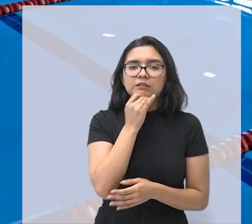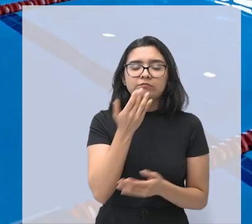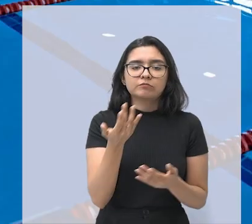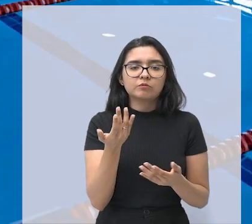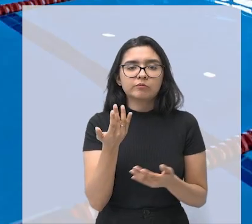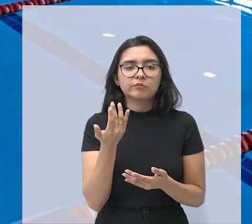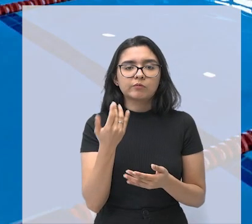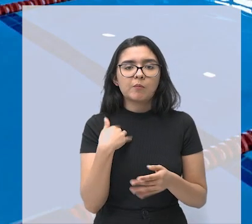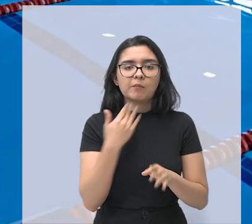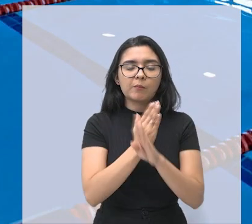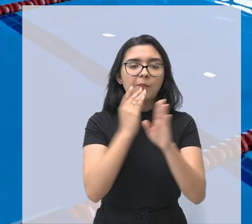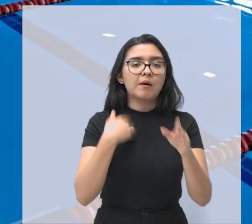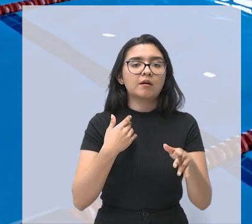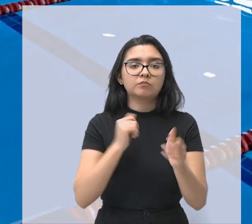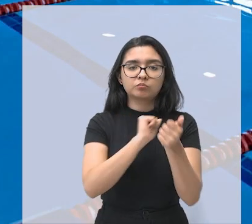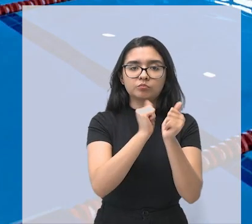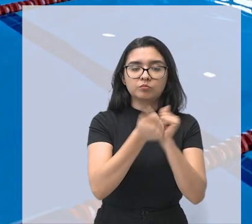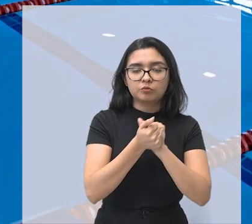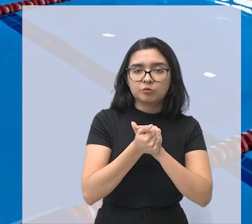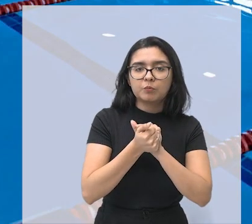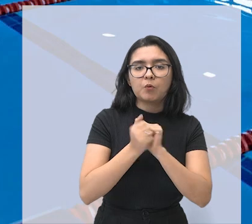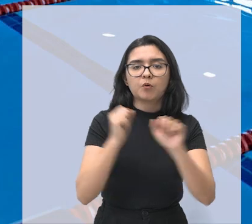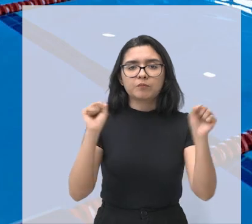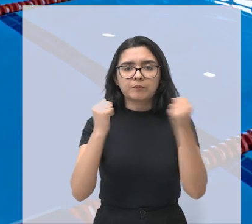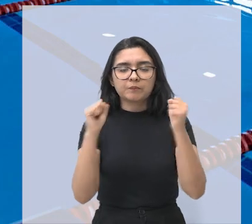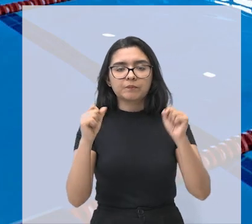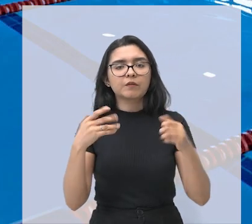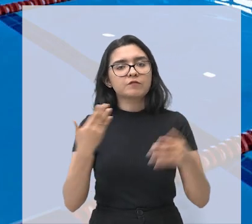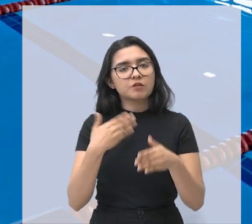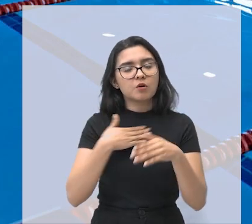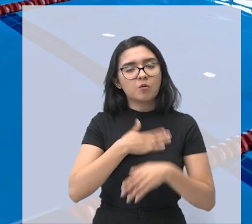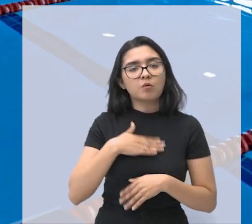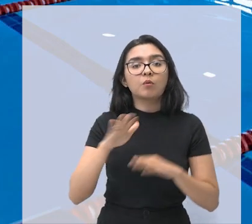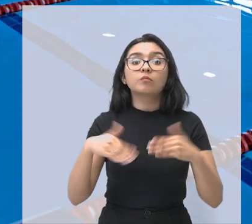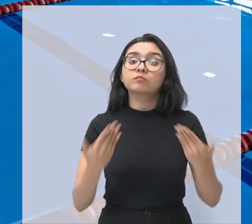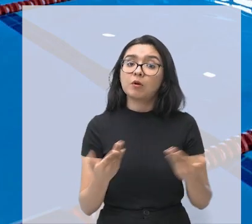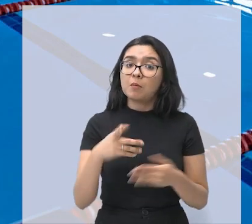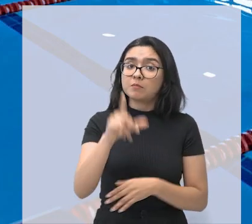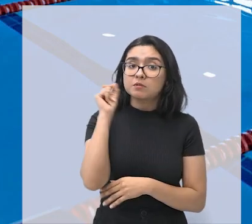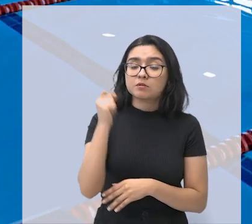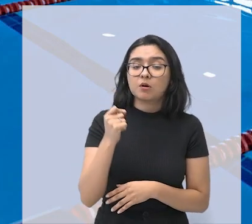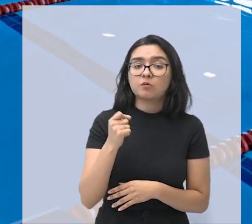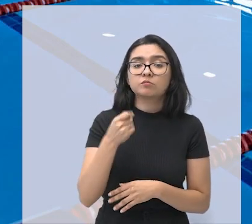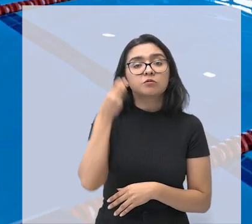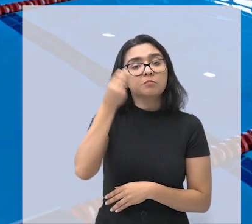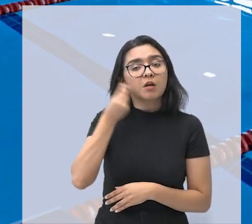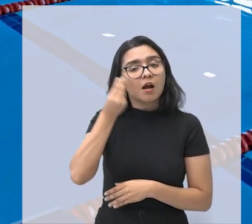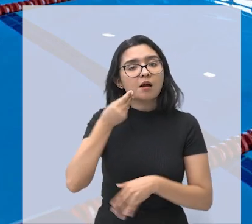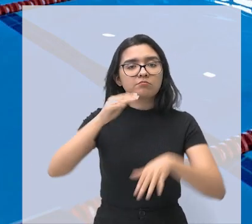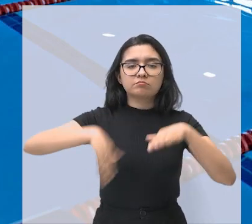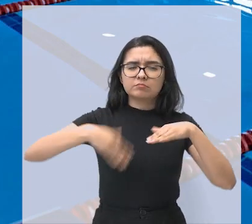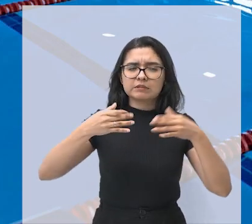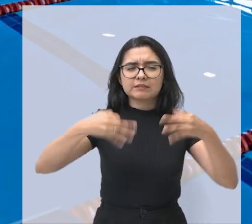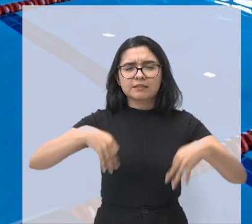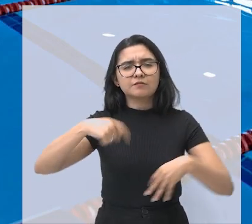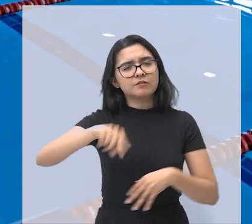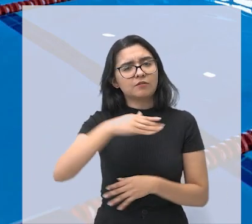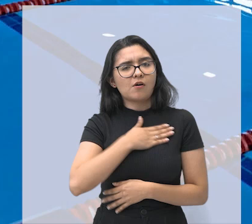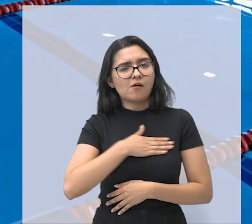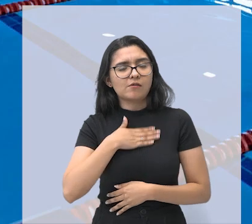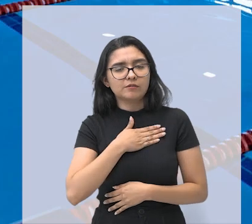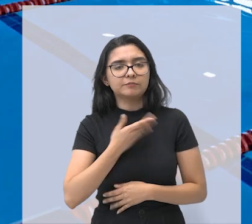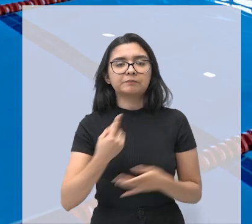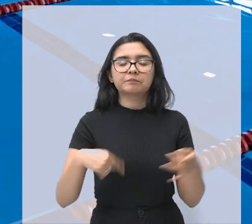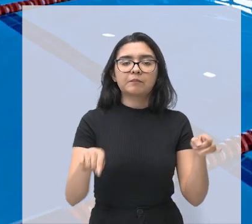uma atividade física, que você tem uma afinidade, que tal experimentar a natação? Tenho certeza que vocês vão